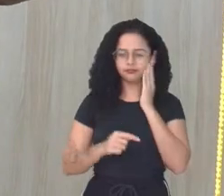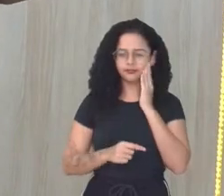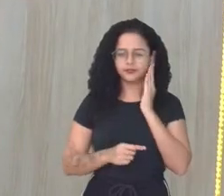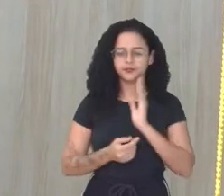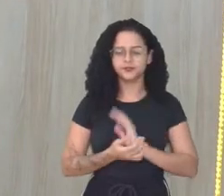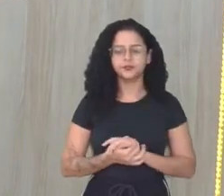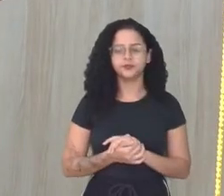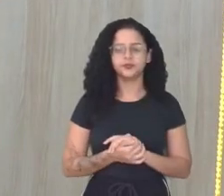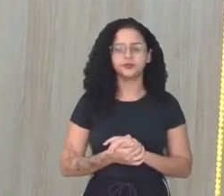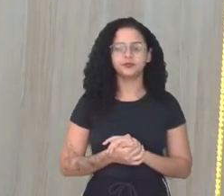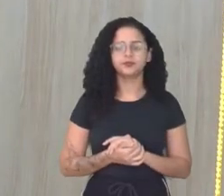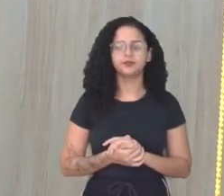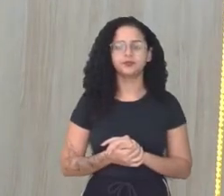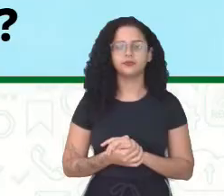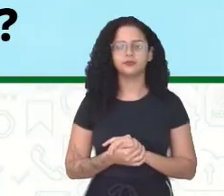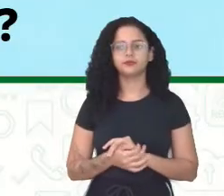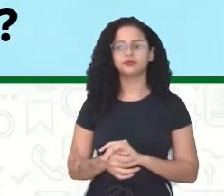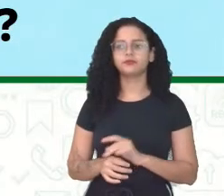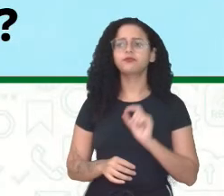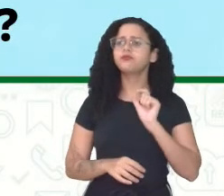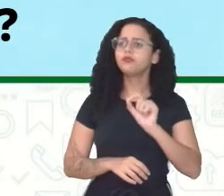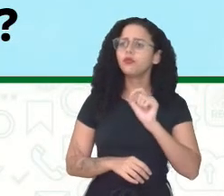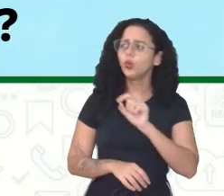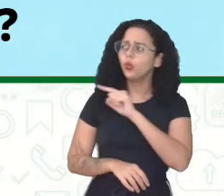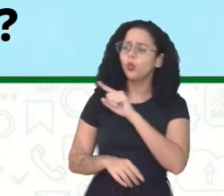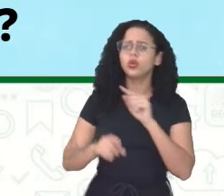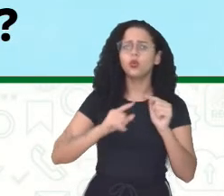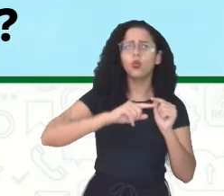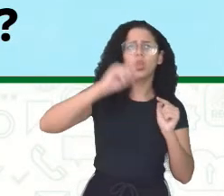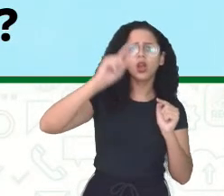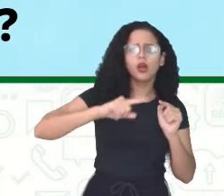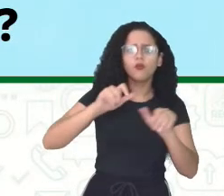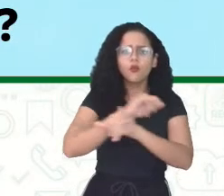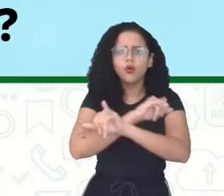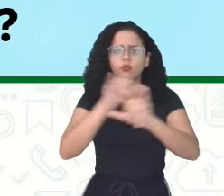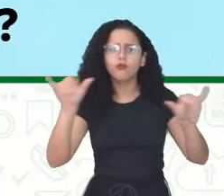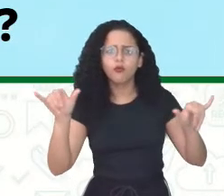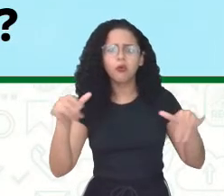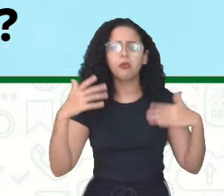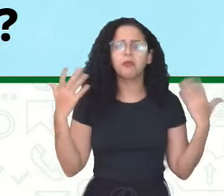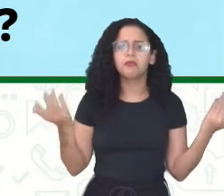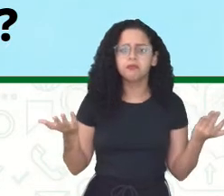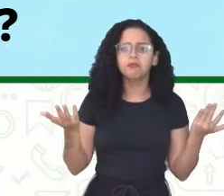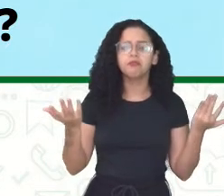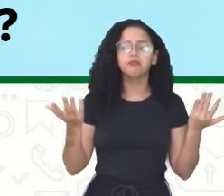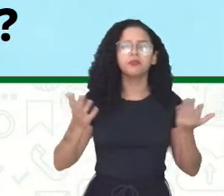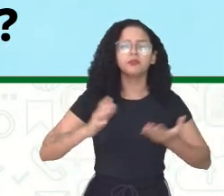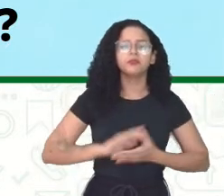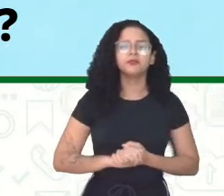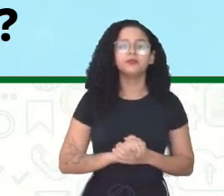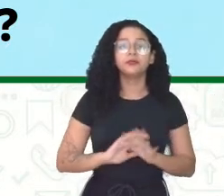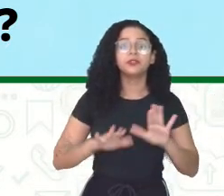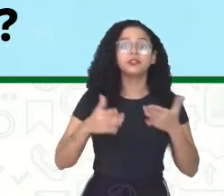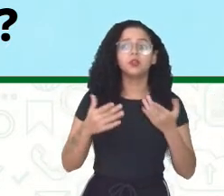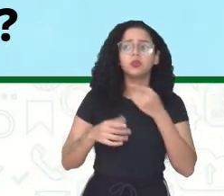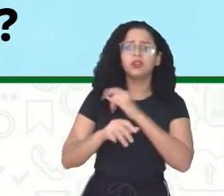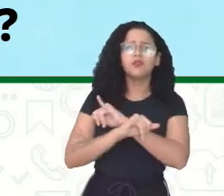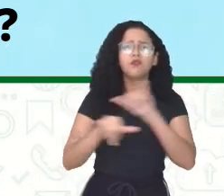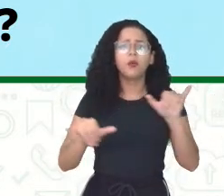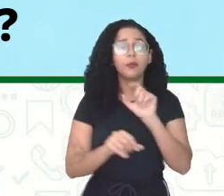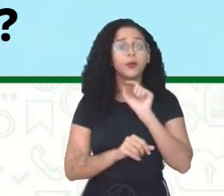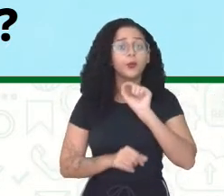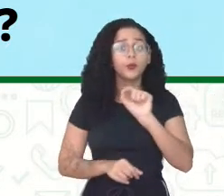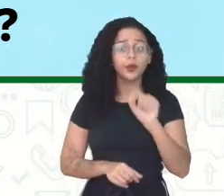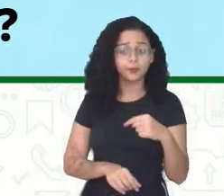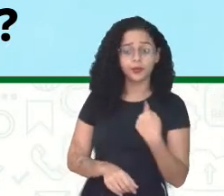certo? Então, o que o gráfico informa, né? O que o gráfico informa? Então, o que ele está informando para a